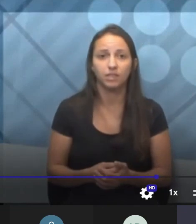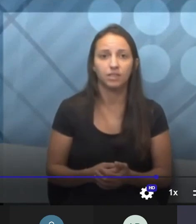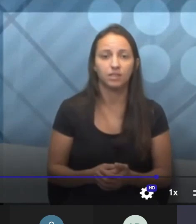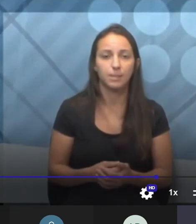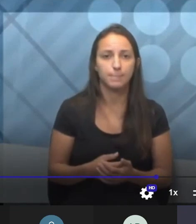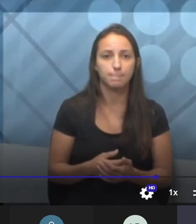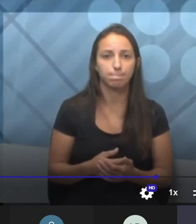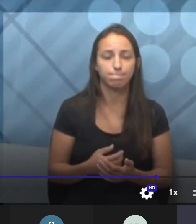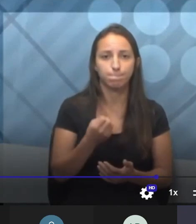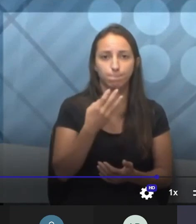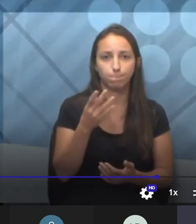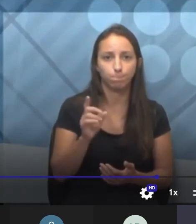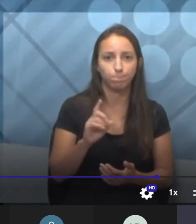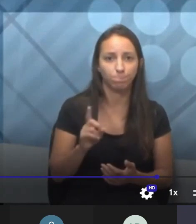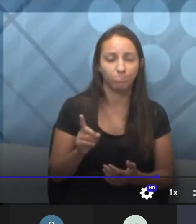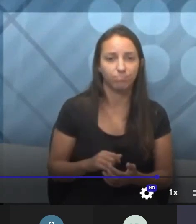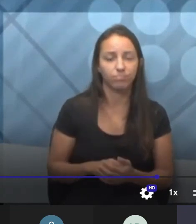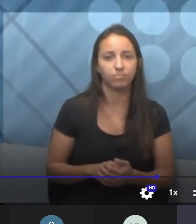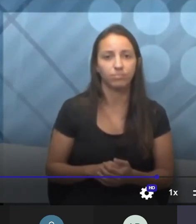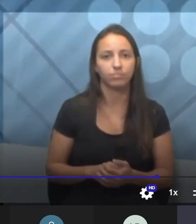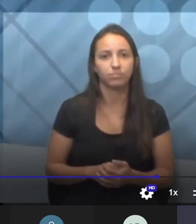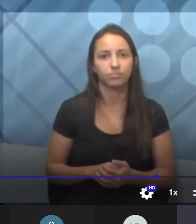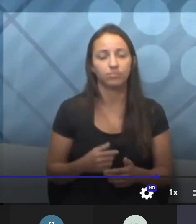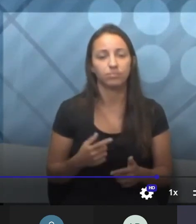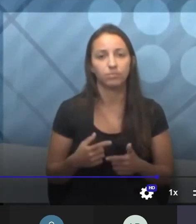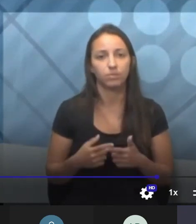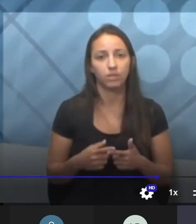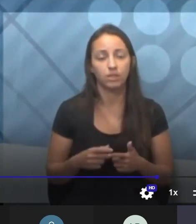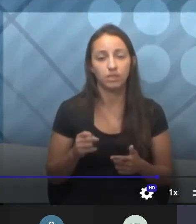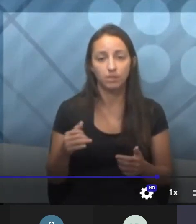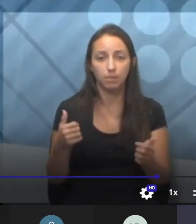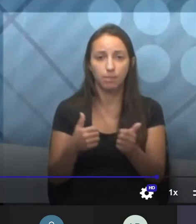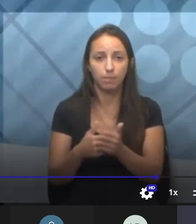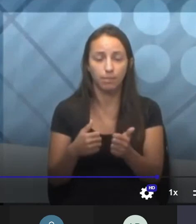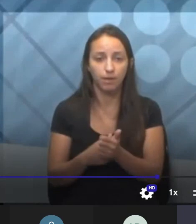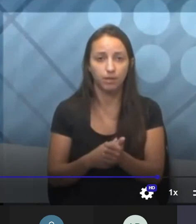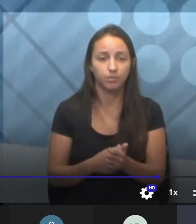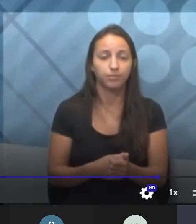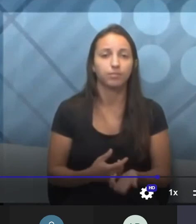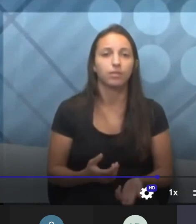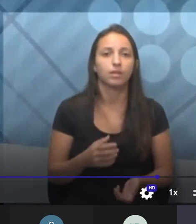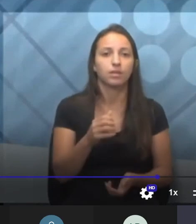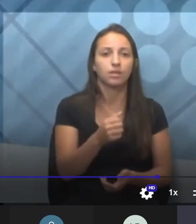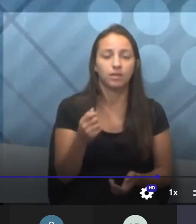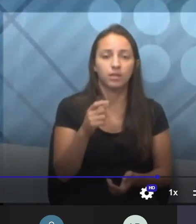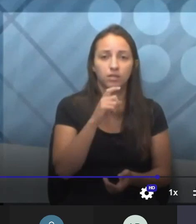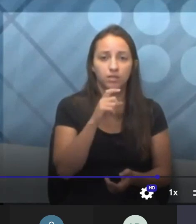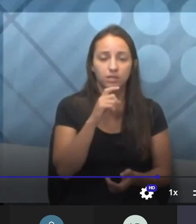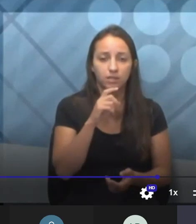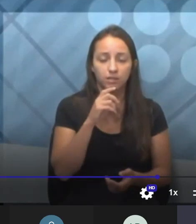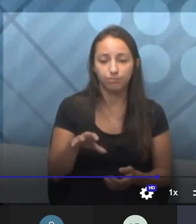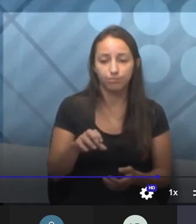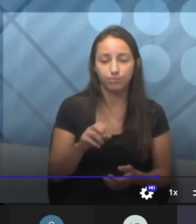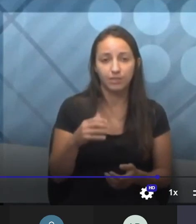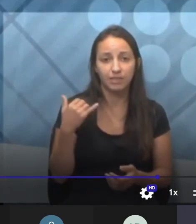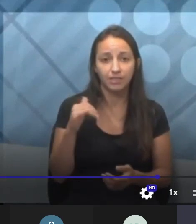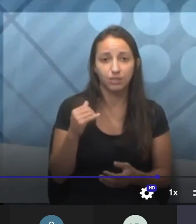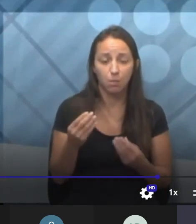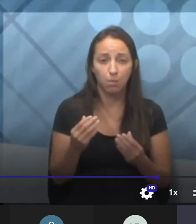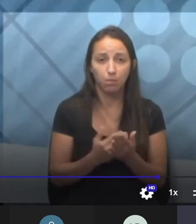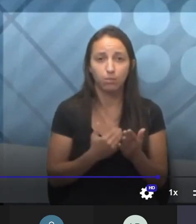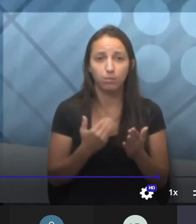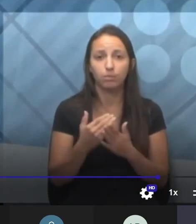de um forno, a geladeira vai consumir muito mais energia para conseguir manter os alimentos refrigerados ali.